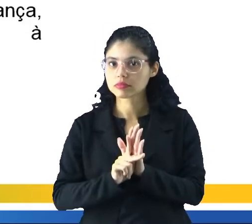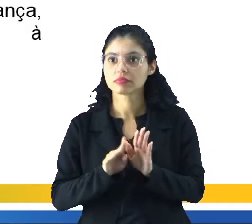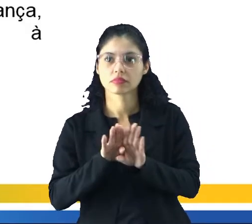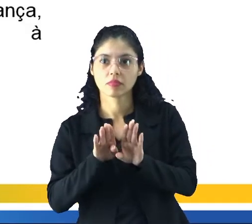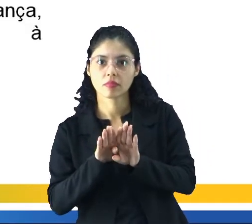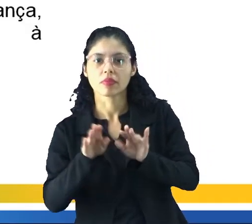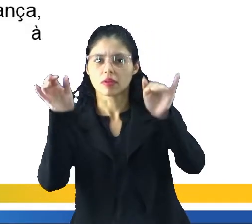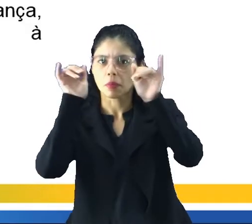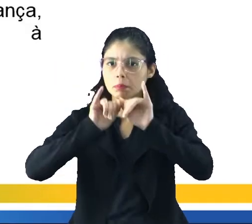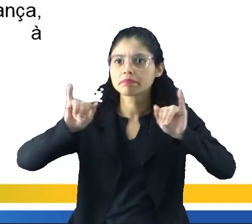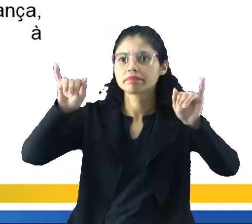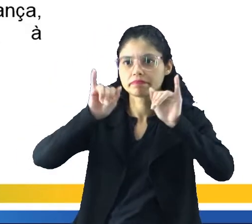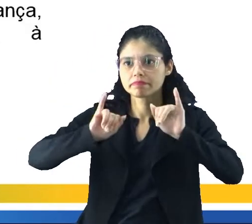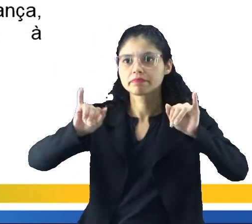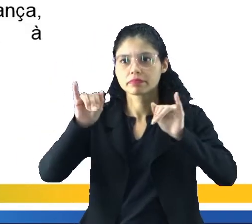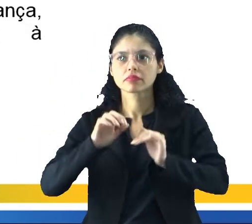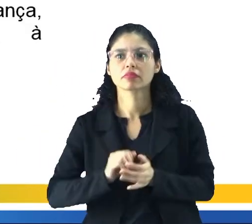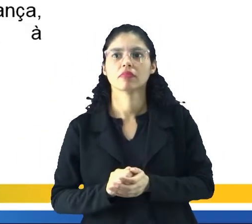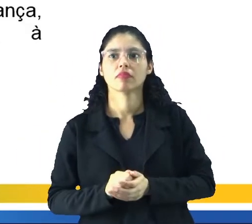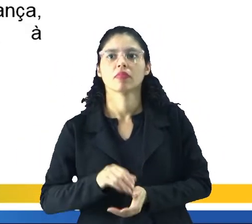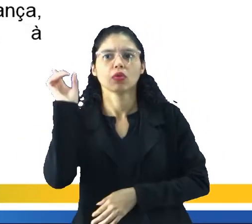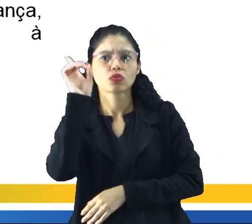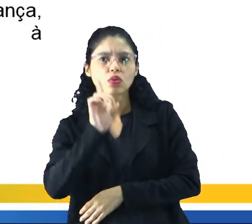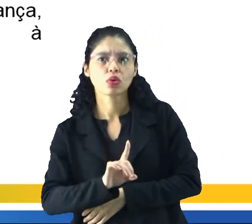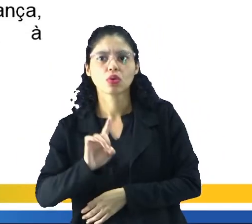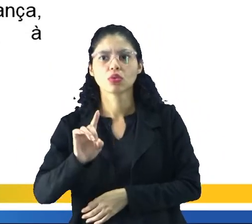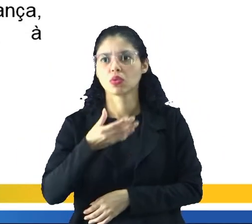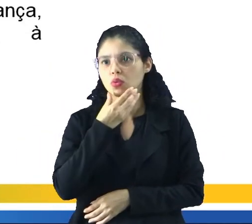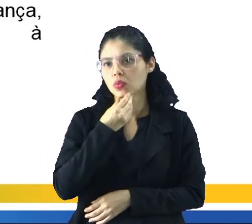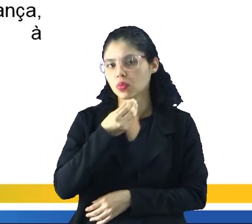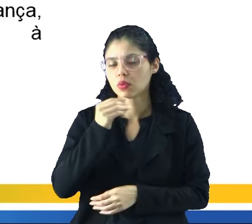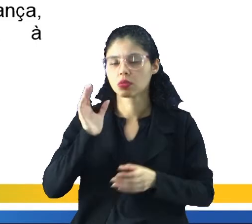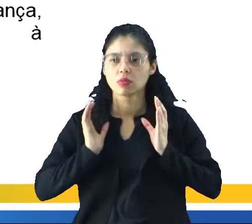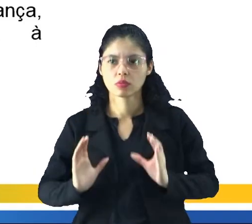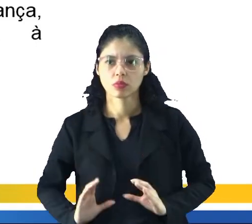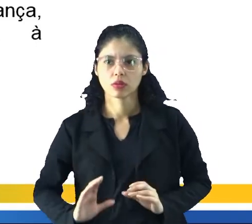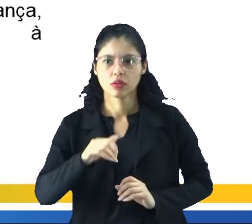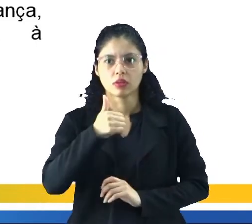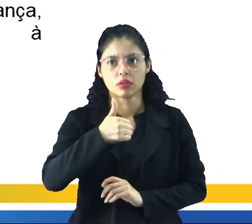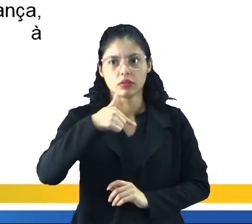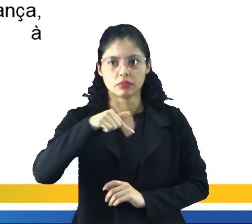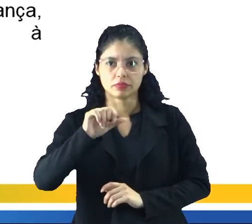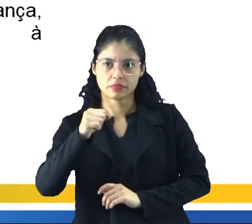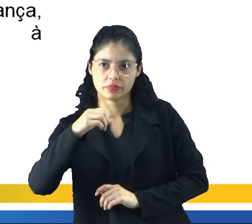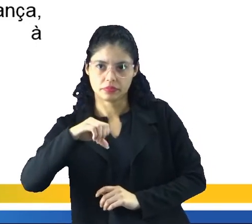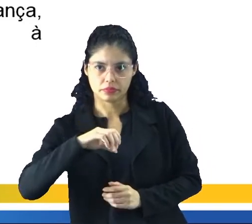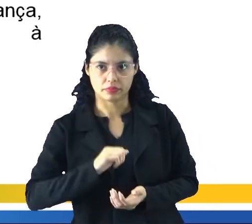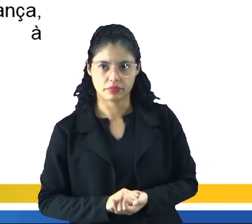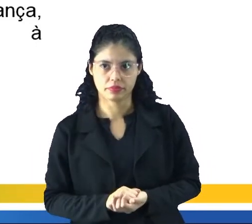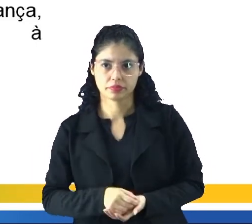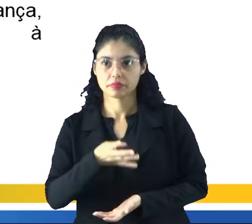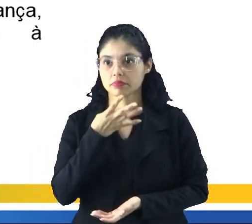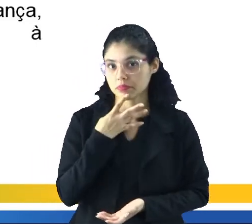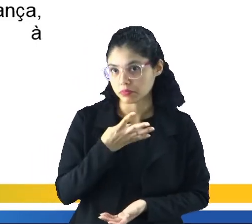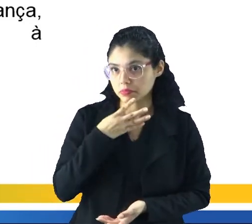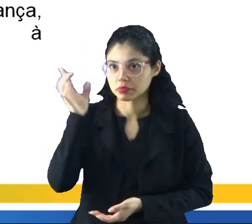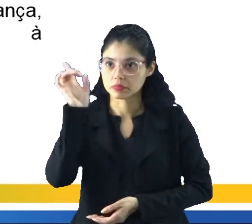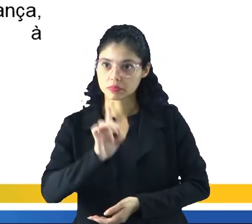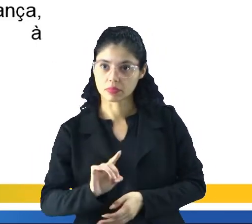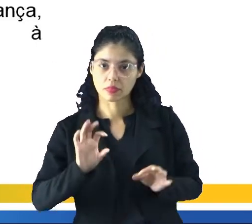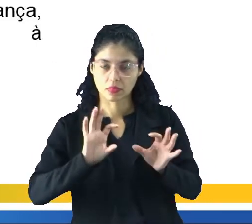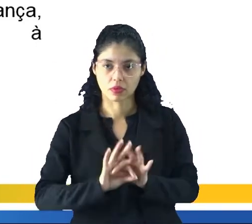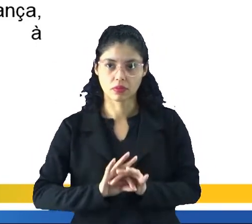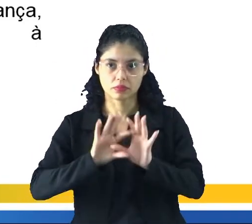aí, promulgada a Declaração dos Direitos do Homem e do Cidadão de 1789 e, né, reconhece o